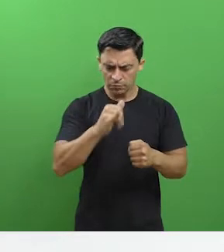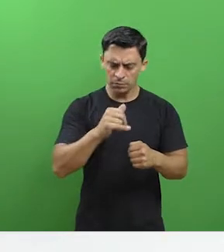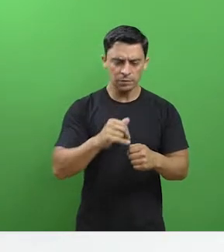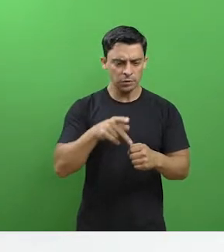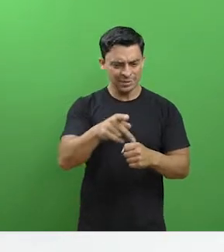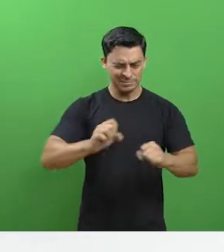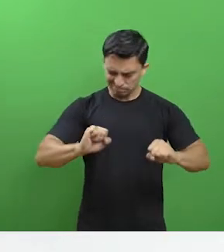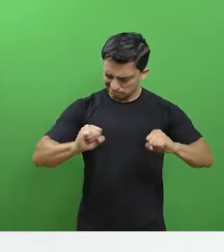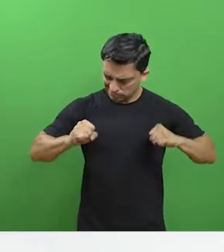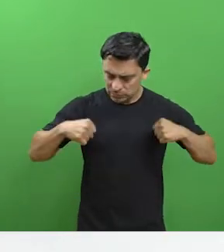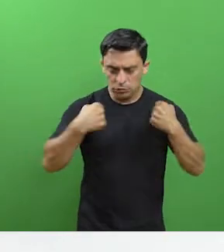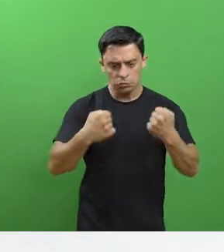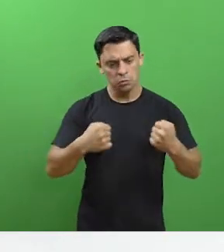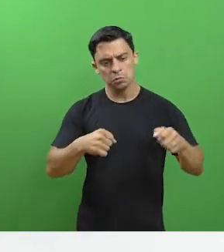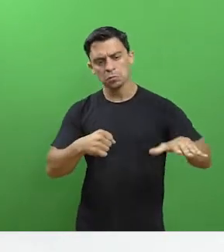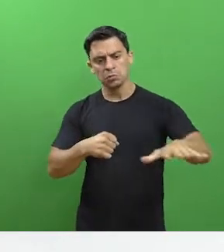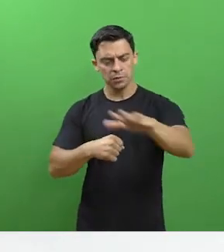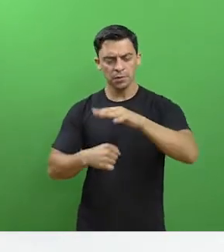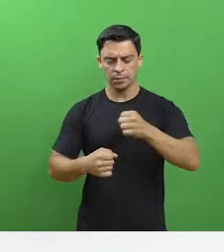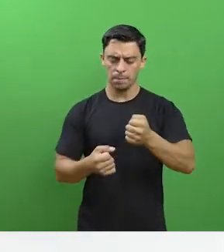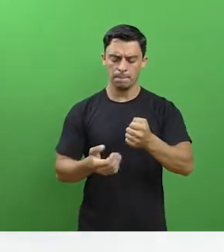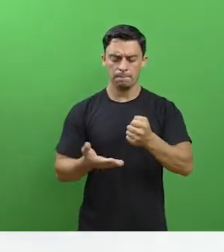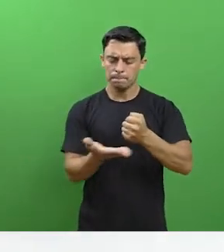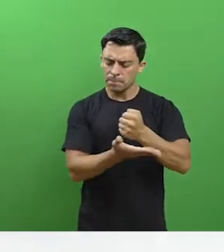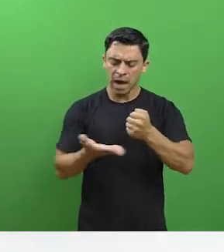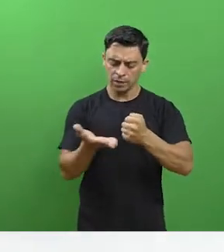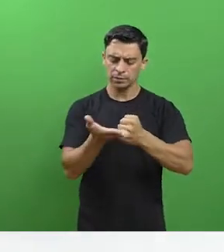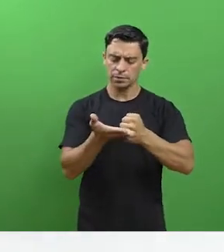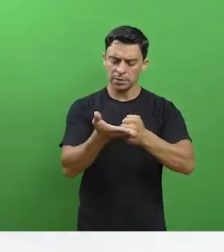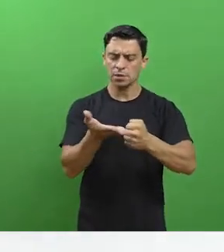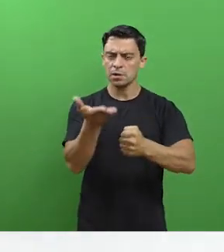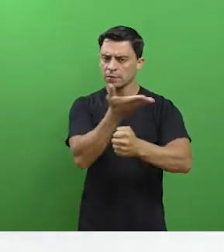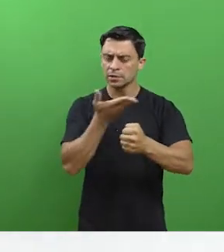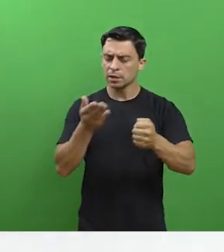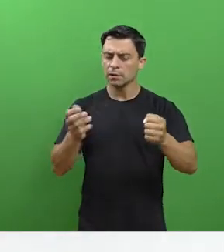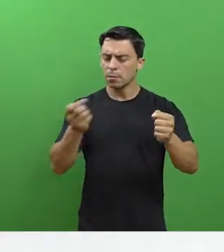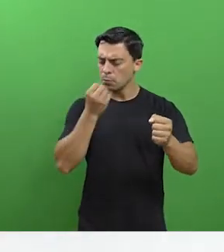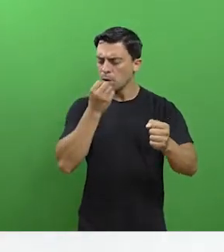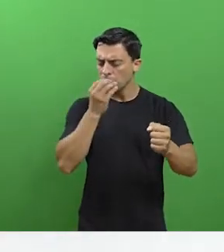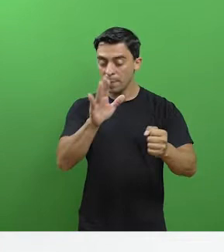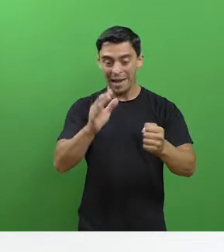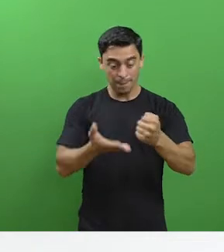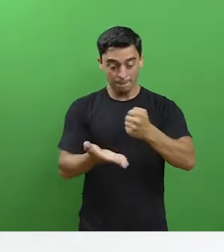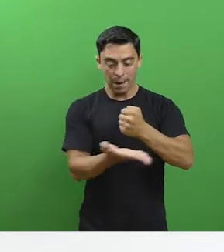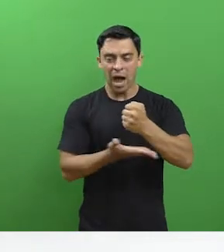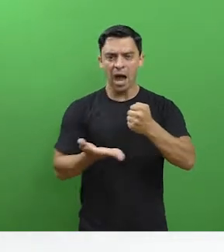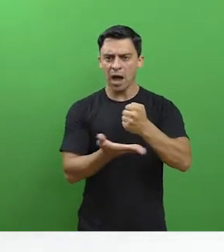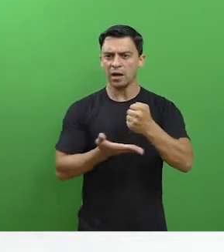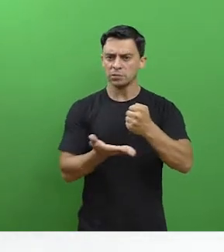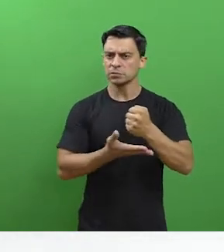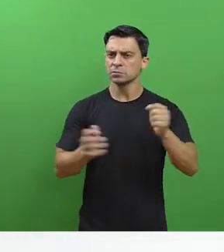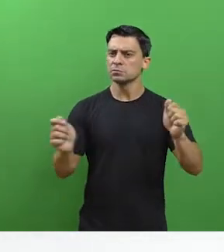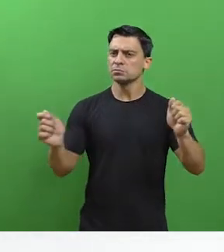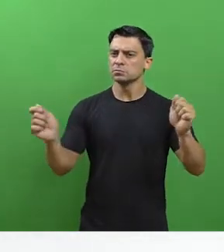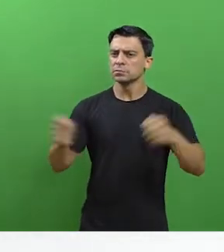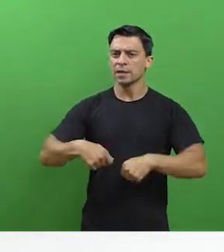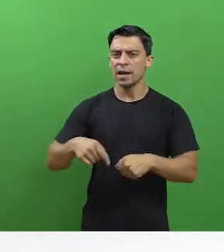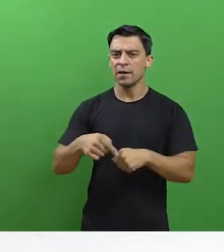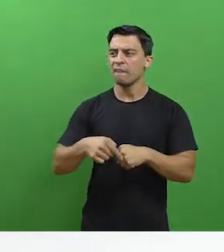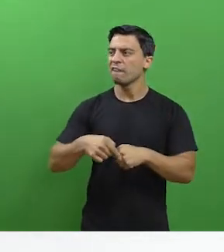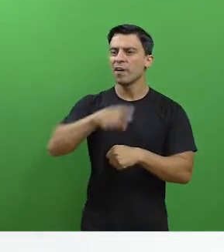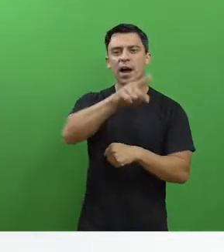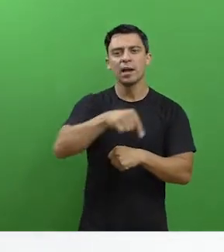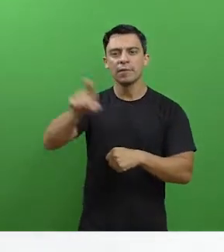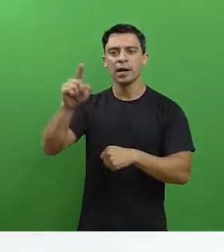claro, que é bom fazer o básico, intermediário e avançado, mas já no básico, vocês têm possibilidade de sair conversando com o